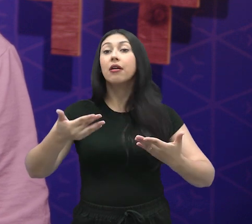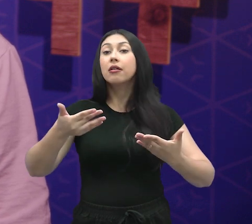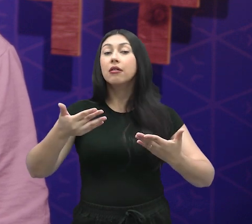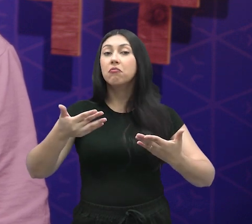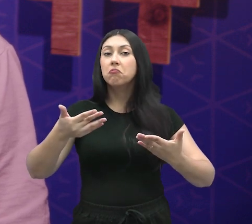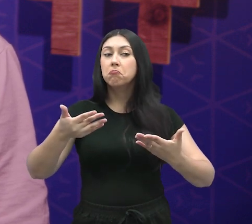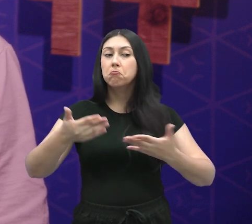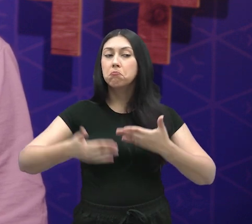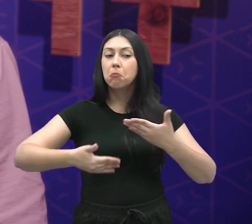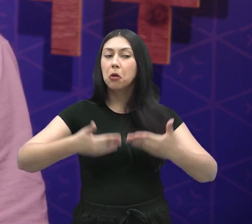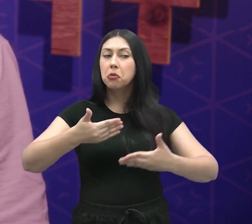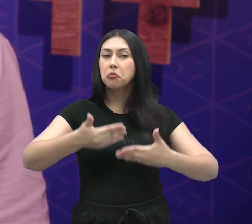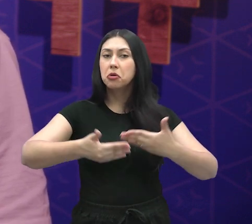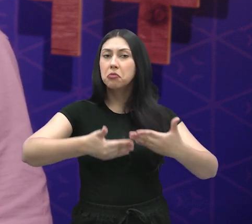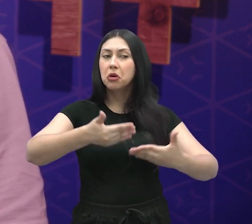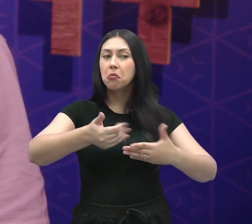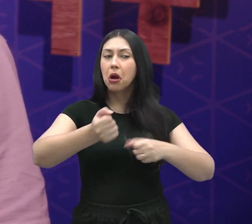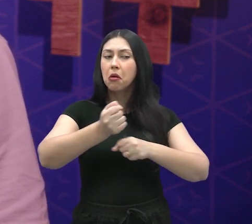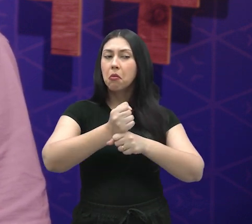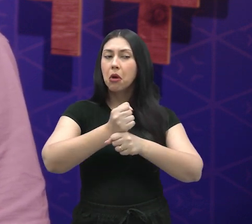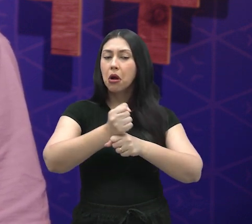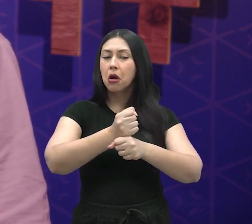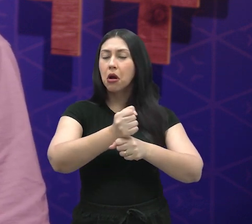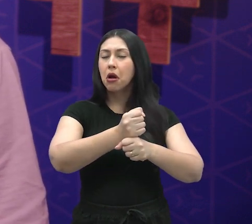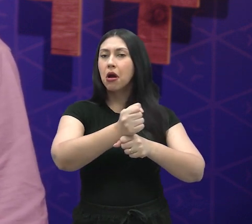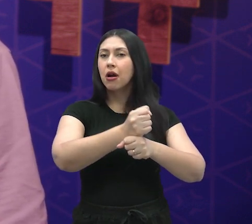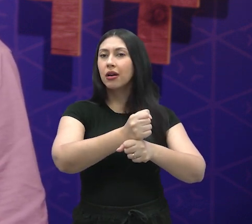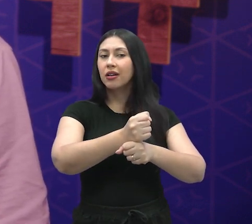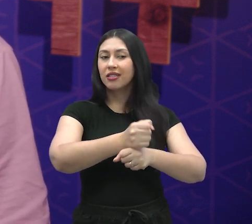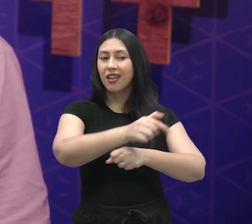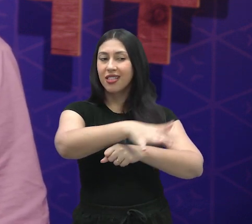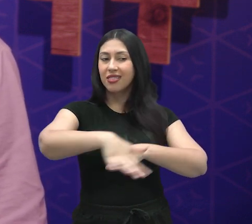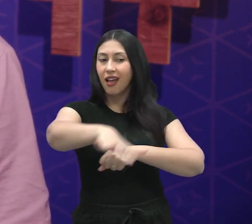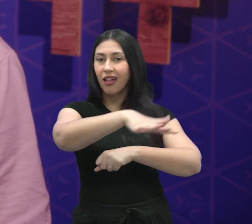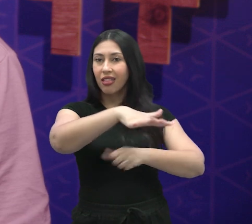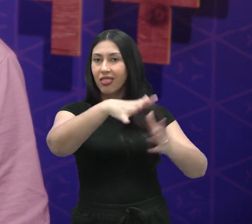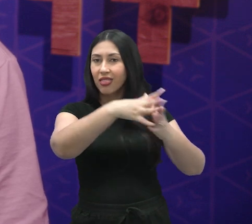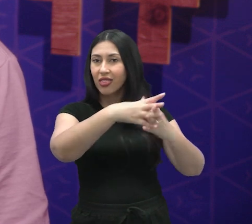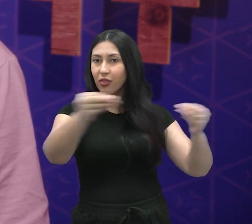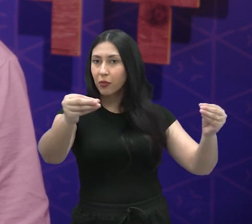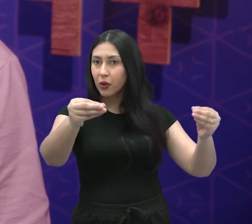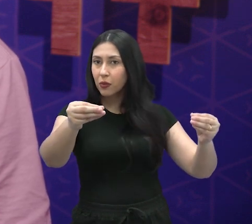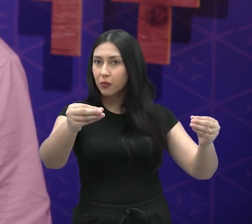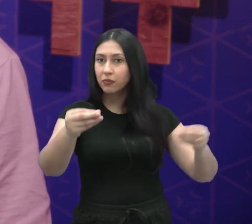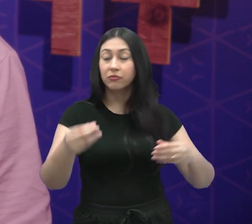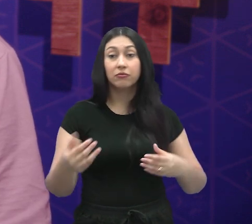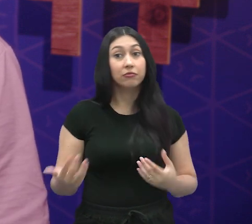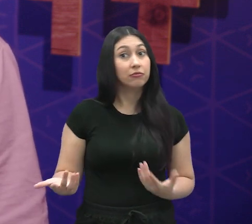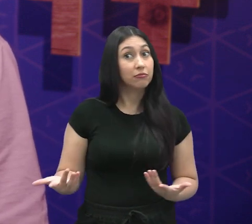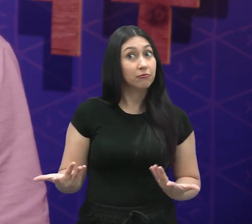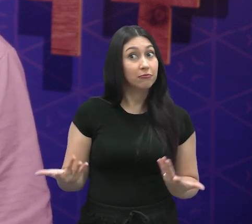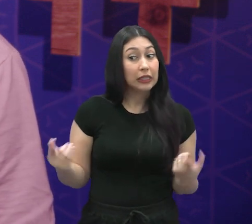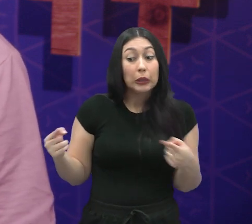E aí, passou-se alguns milênios ali, aquela outra espécie sumiu.